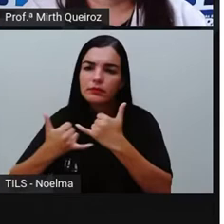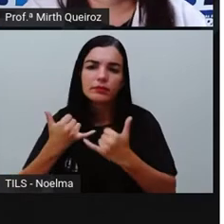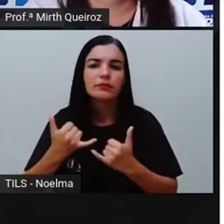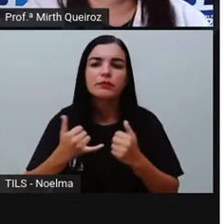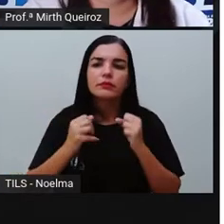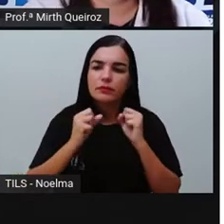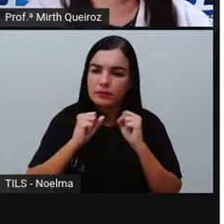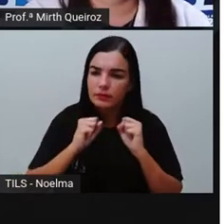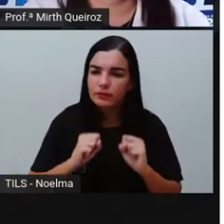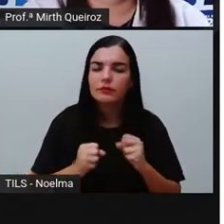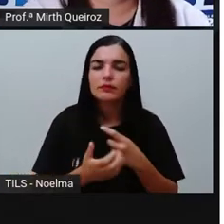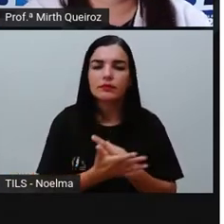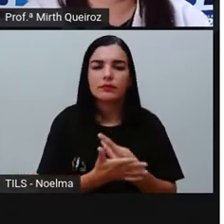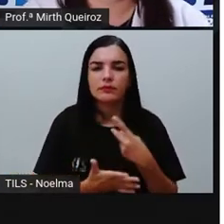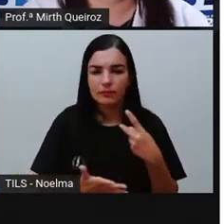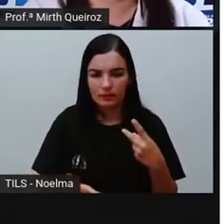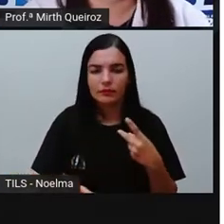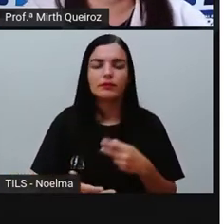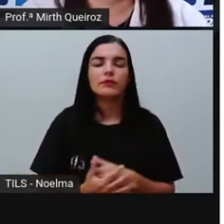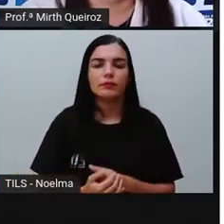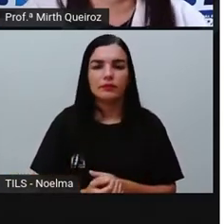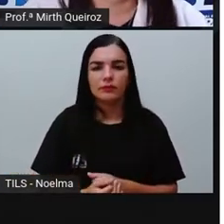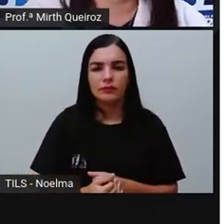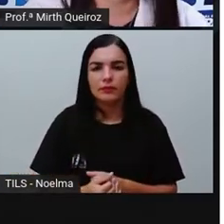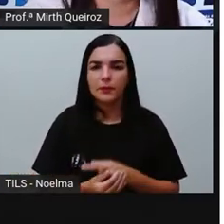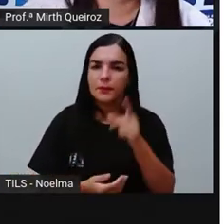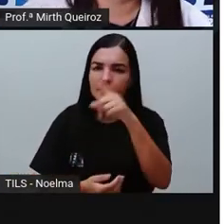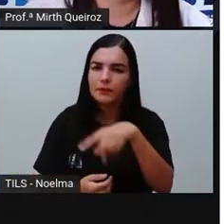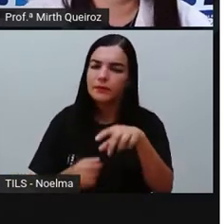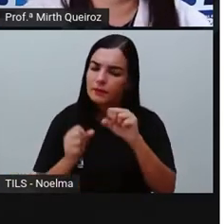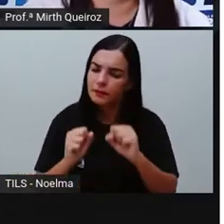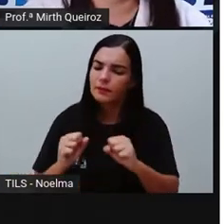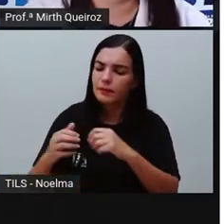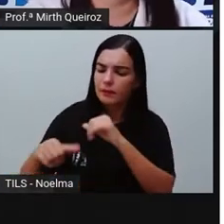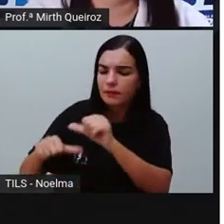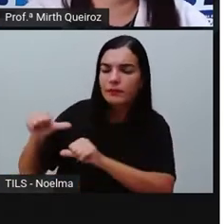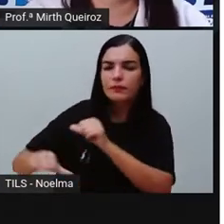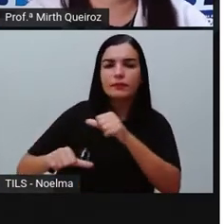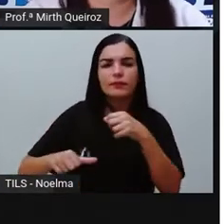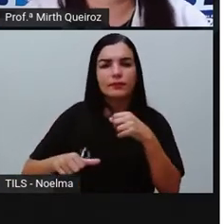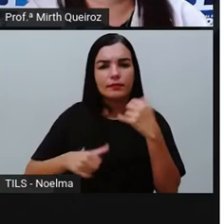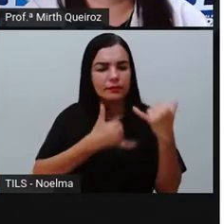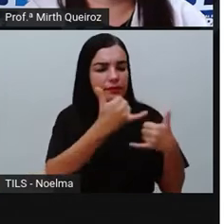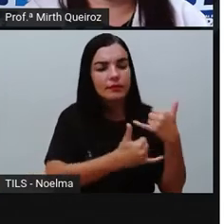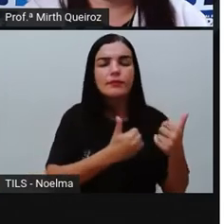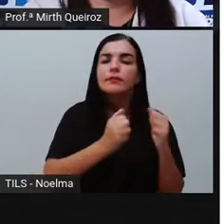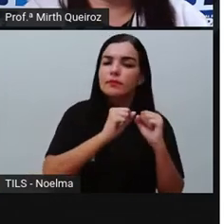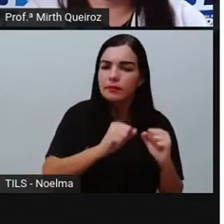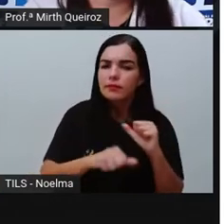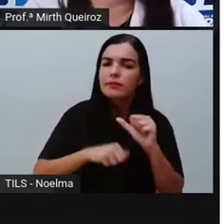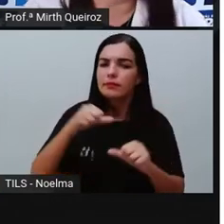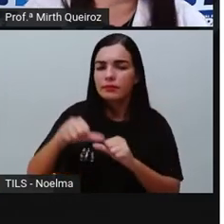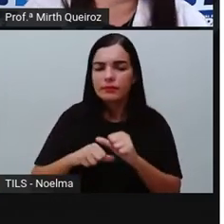aí, vocês estejam sempre mudando, né? Inovando os tipos de brincadeiras aí que exigem